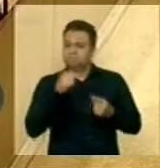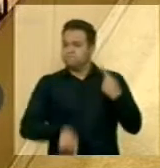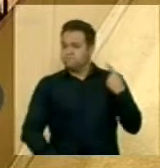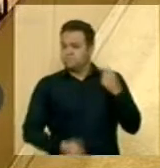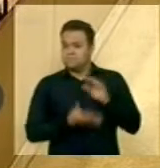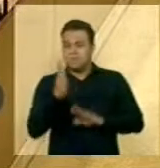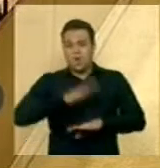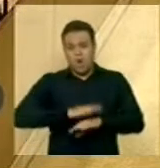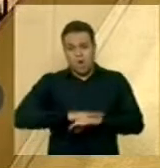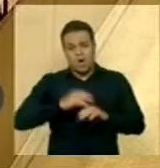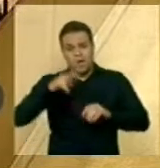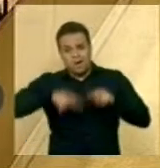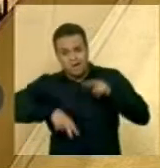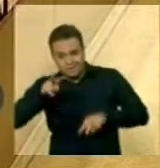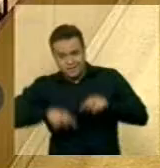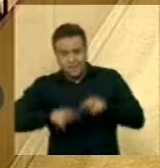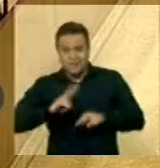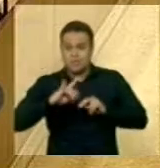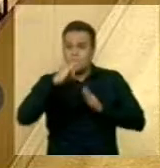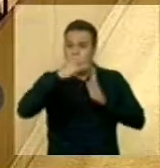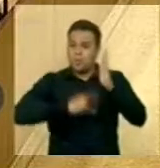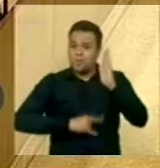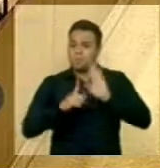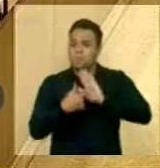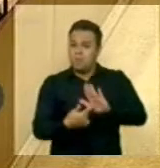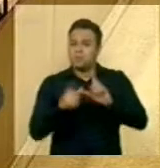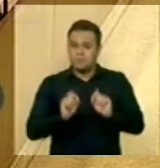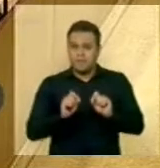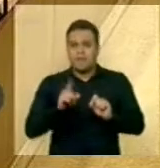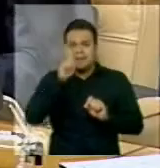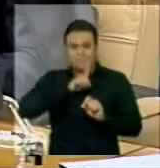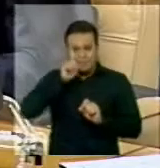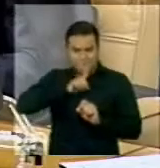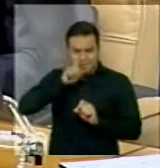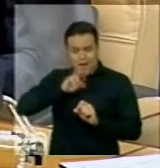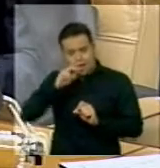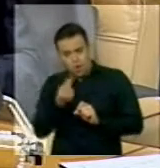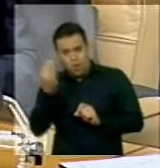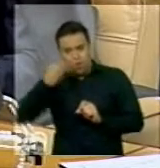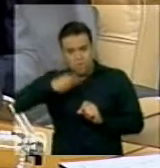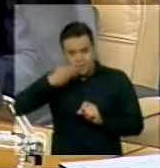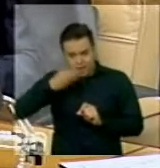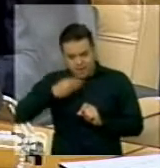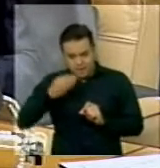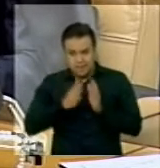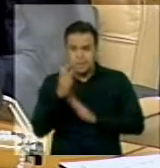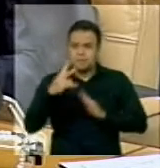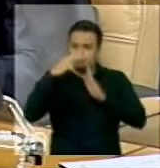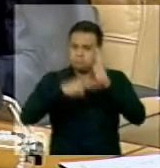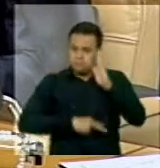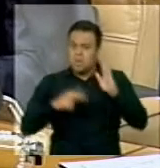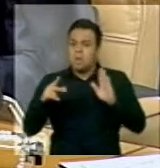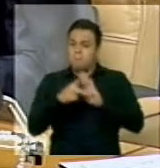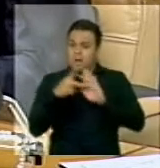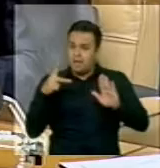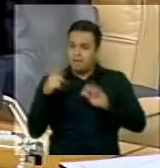em análise. De fato, mostra-se deficiente ou fraca a proteção conferida pelo parágrafo 2º,